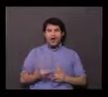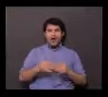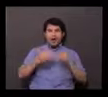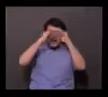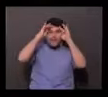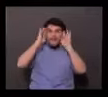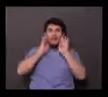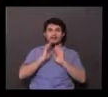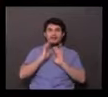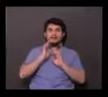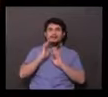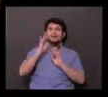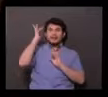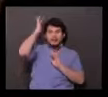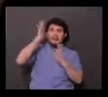Santa Maria,